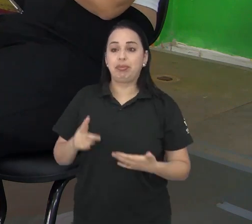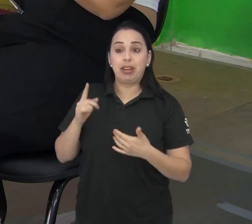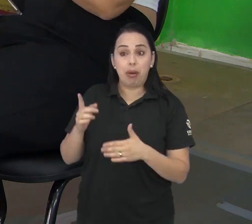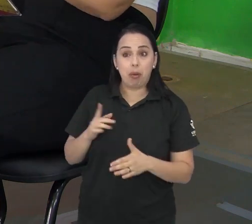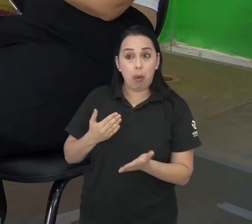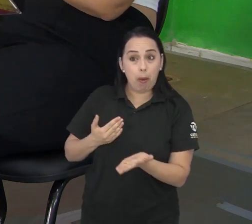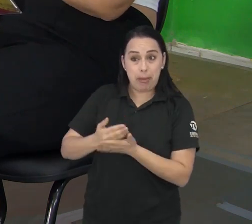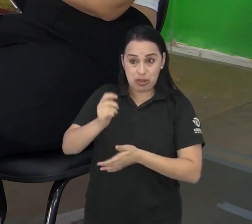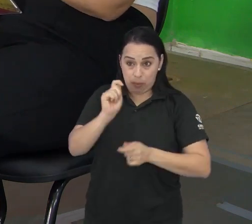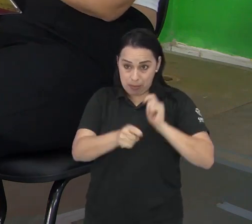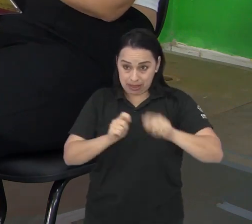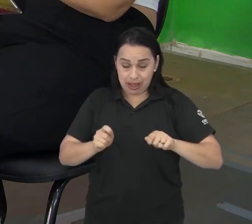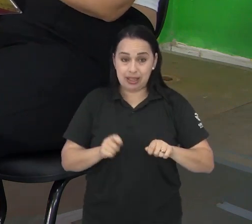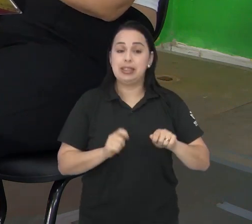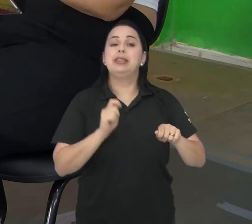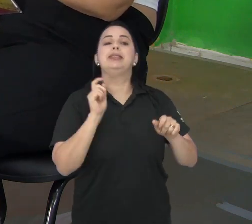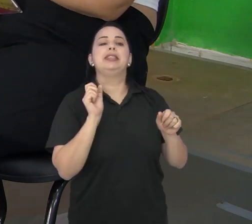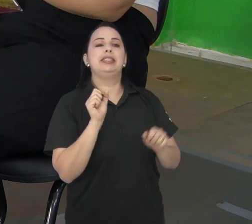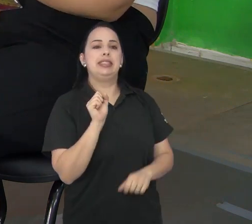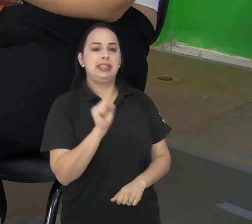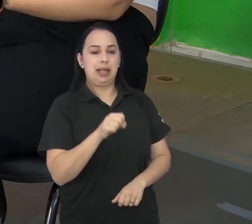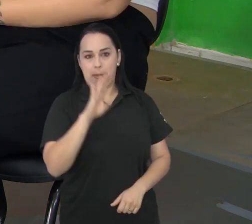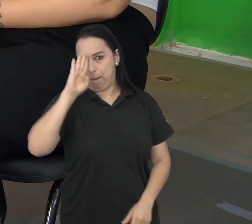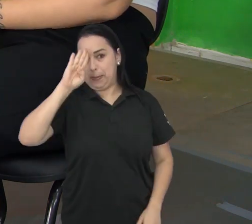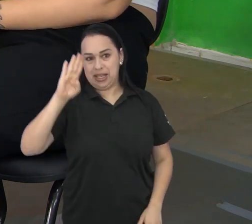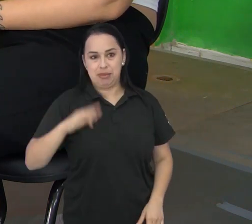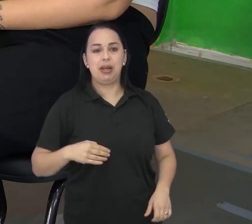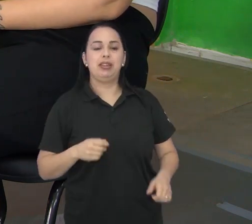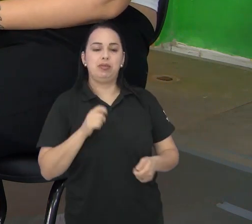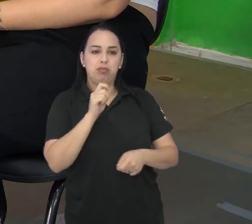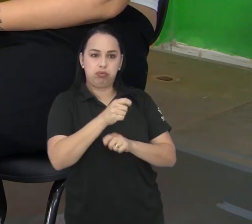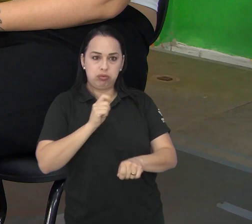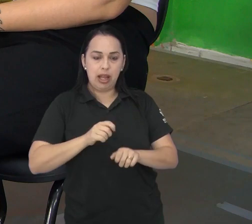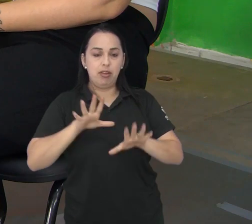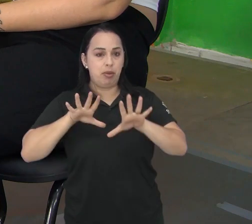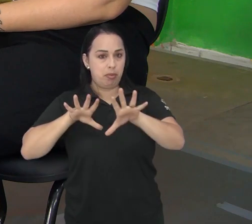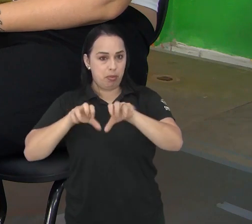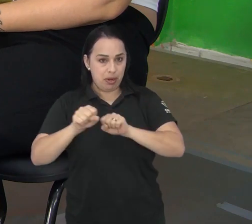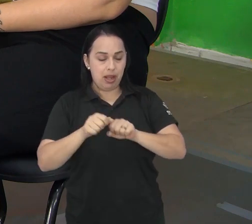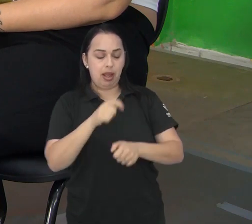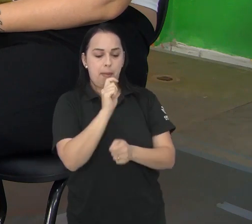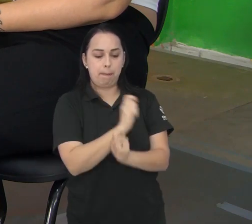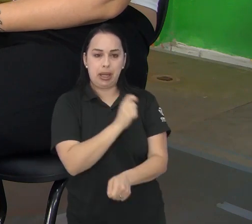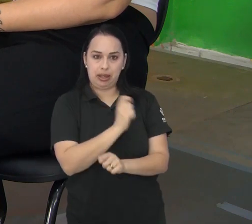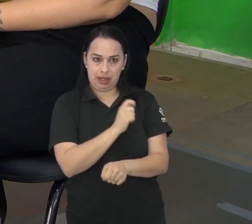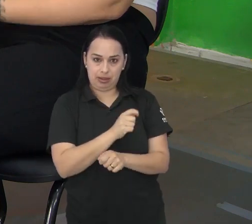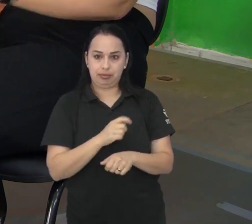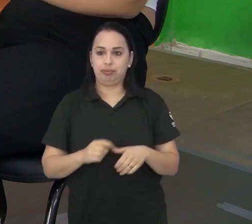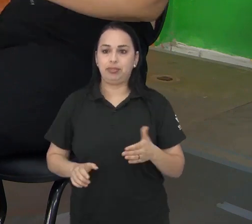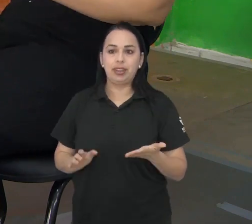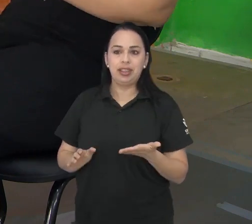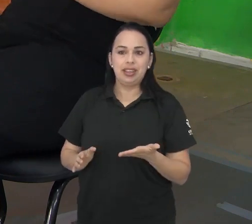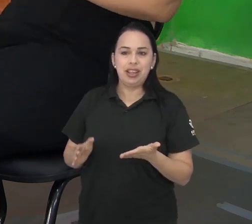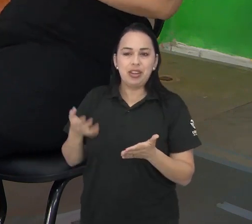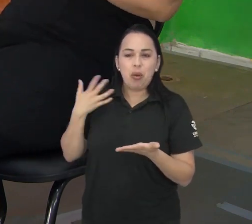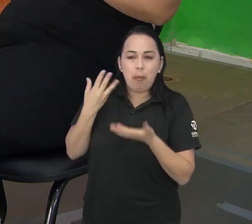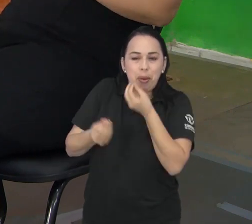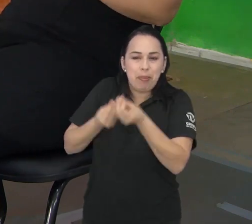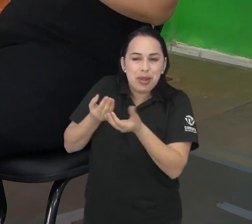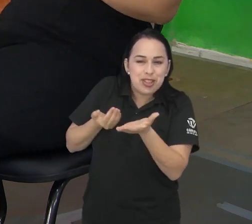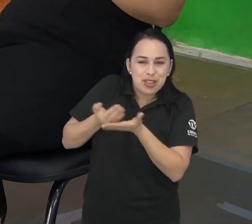entrada, então, foi bateria? Sim, o meu instrumento principal que eu sou formado, né, é bateria. Uhum. Eu digo de entrada porque